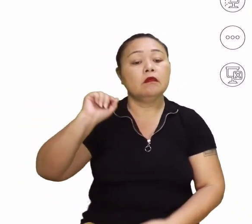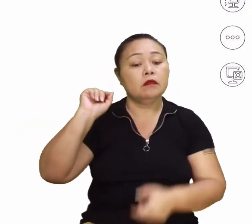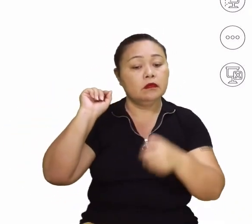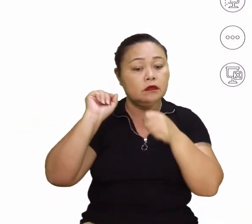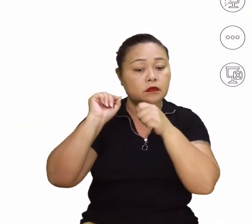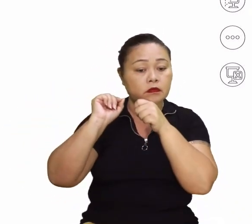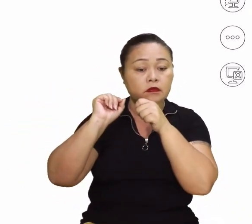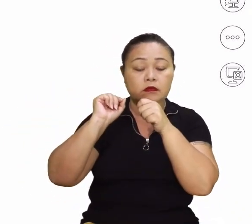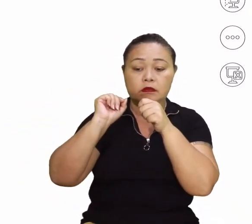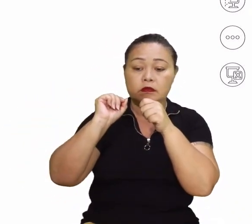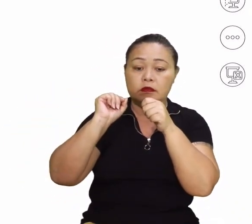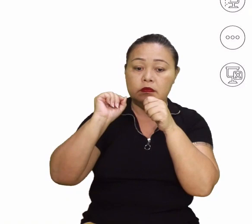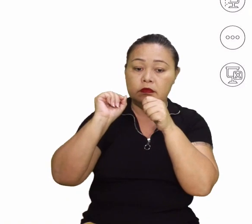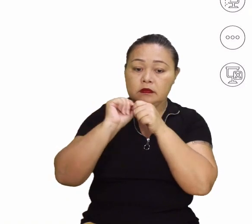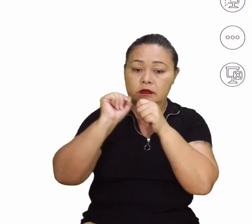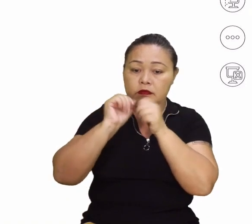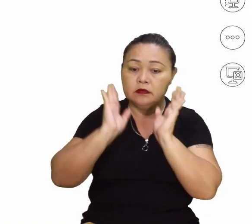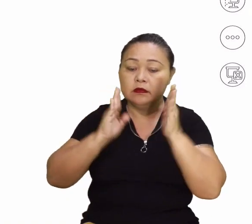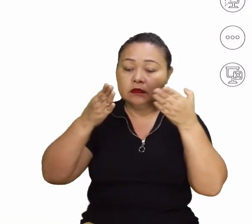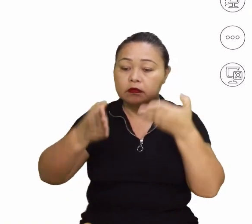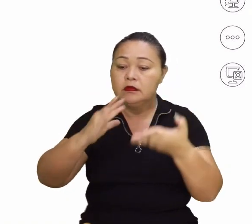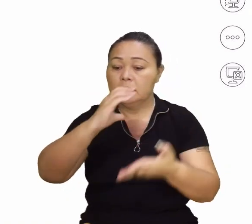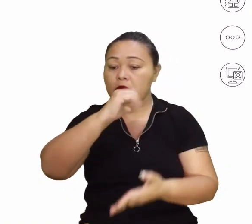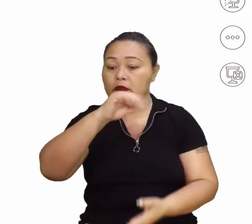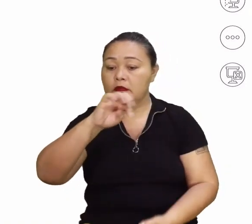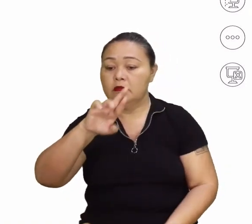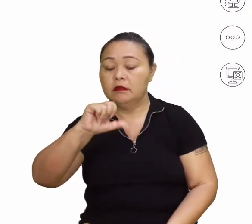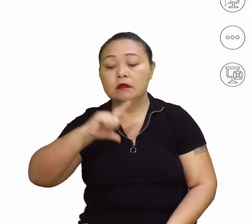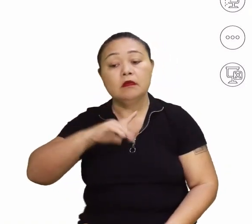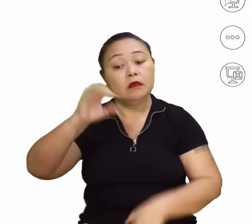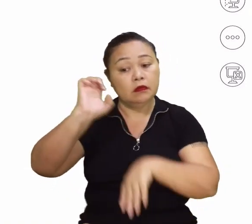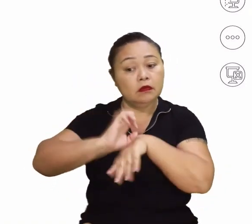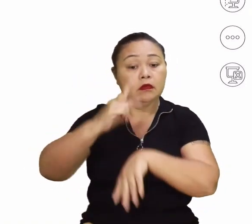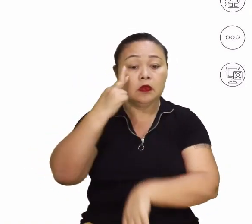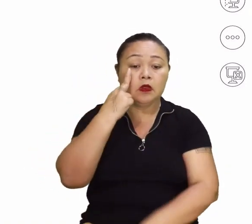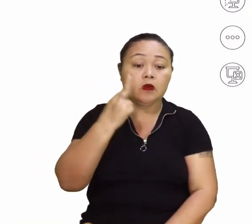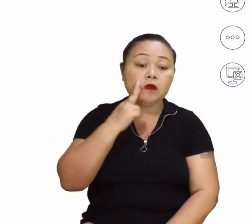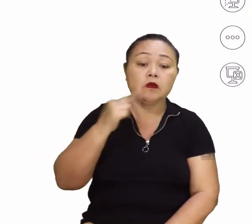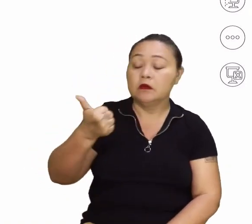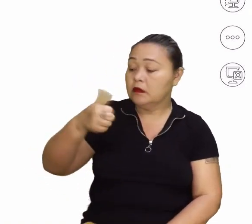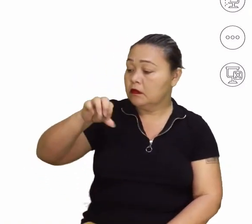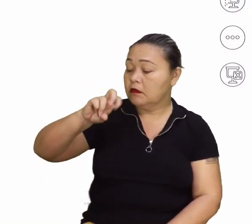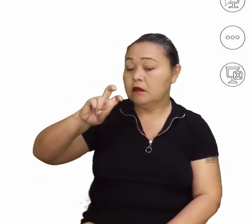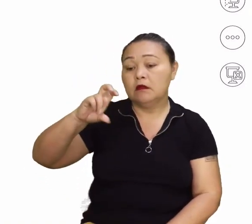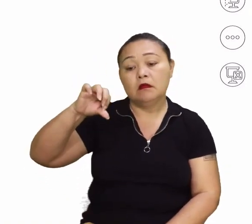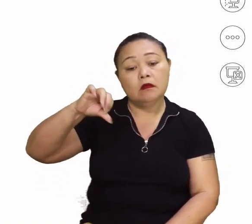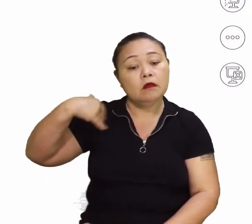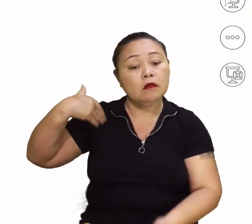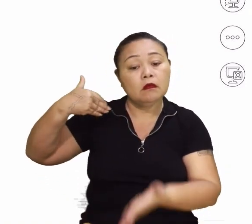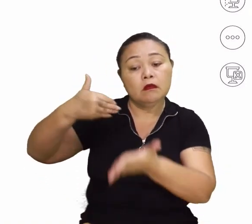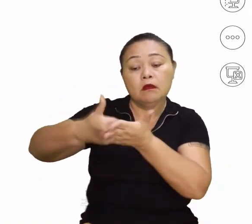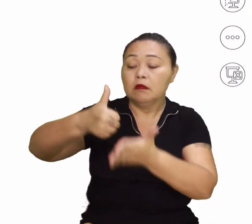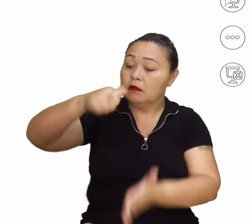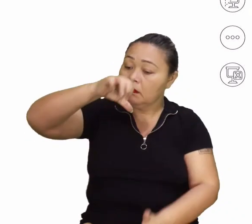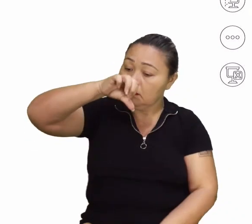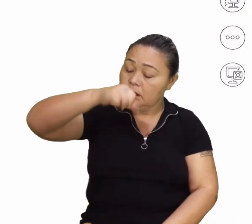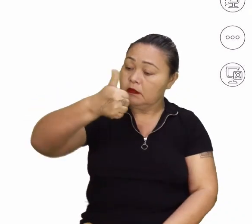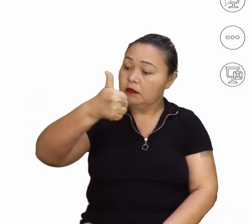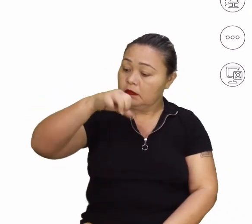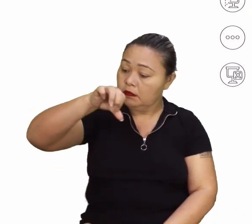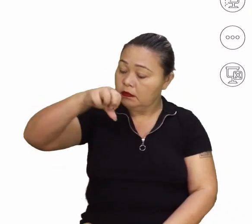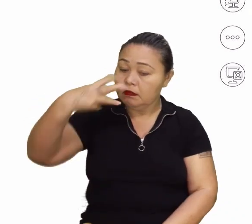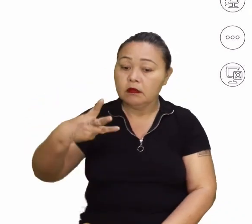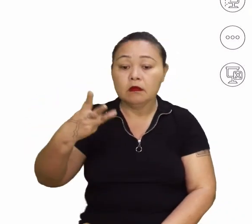produção de concentrado de cassiterita em Rondônia, de 1959 até 93, segundo